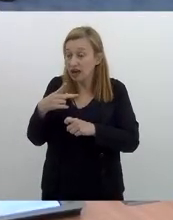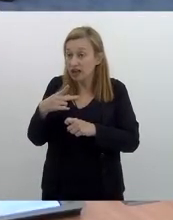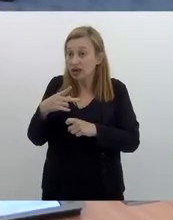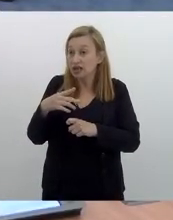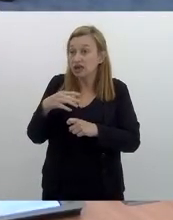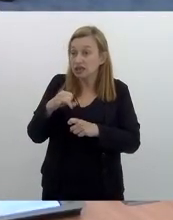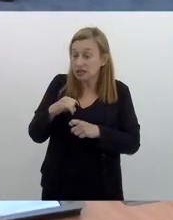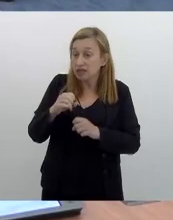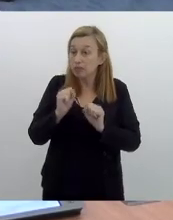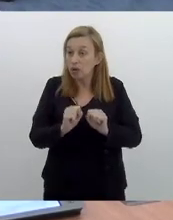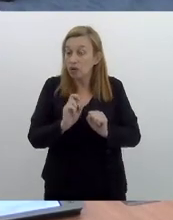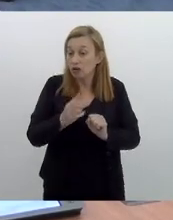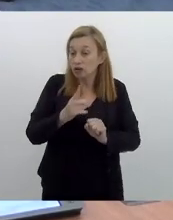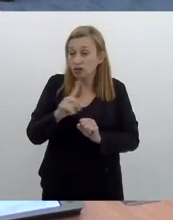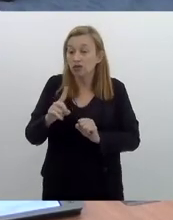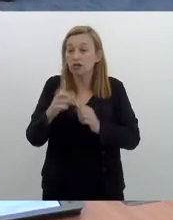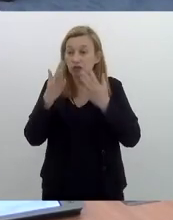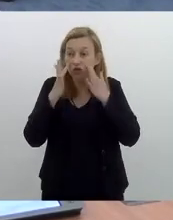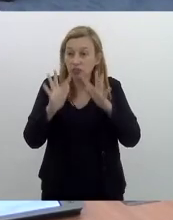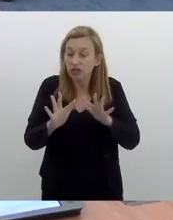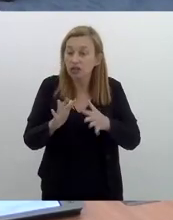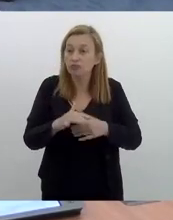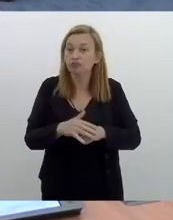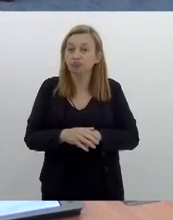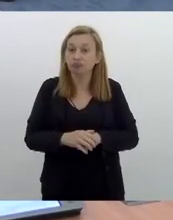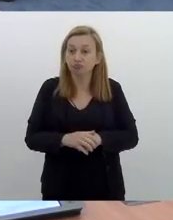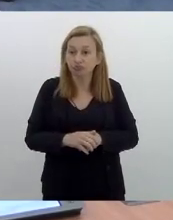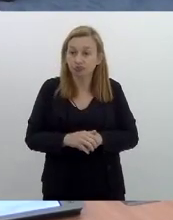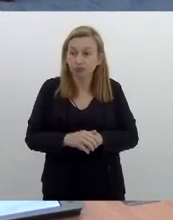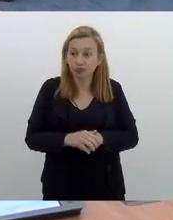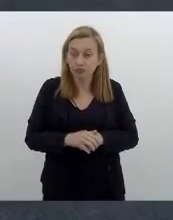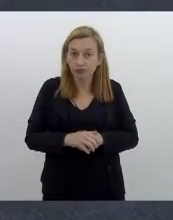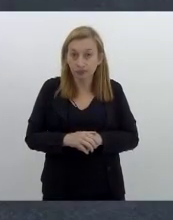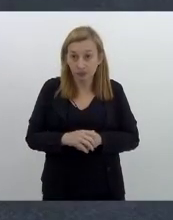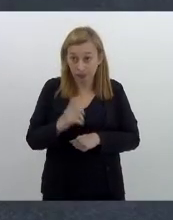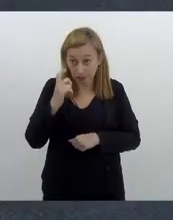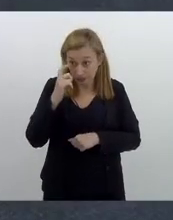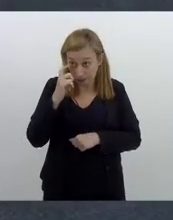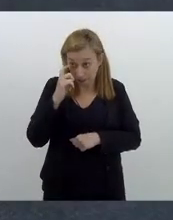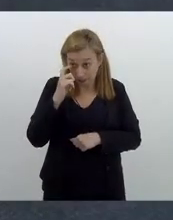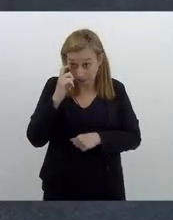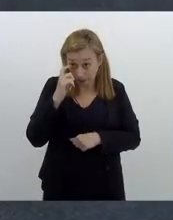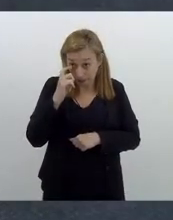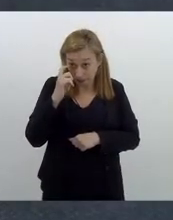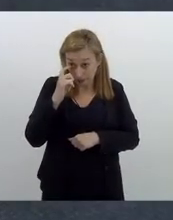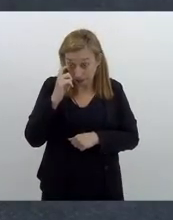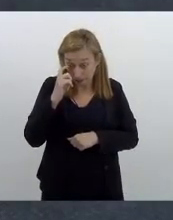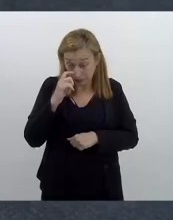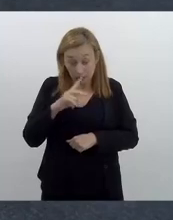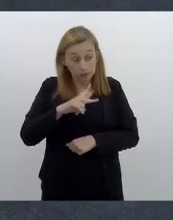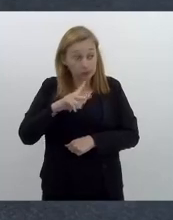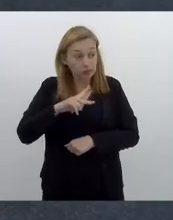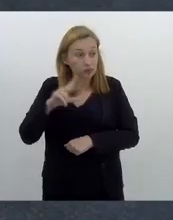realçar Por isso que eu chamei a atenção Que Que a própria união